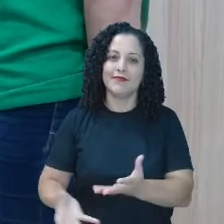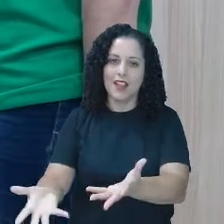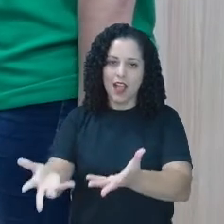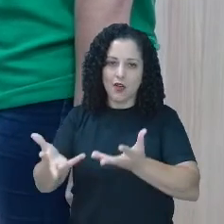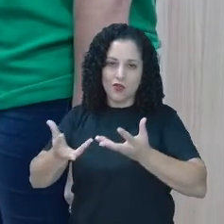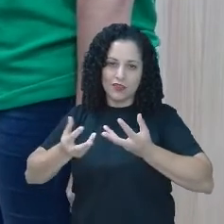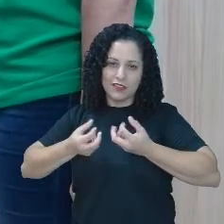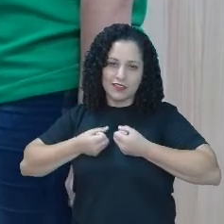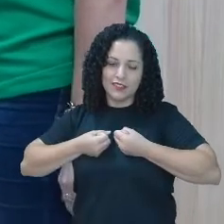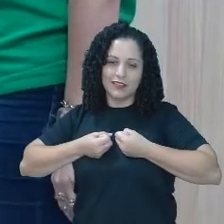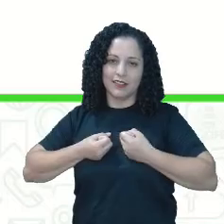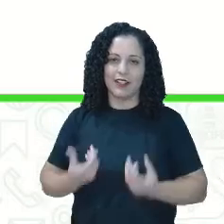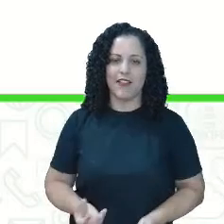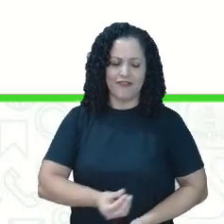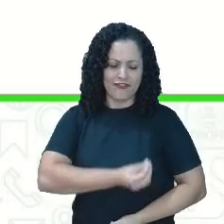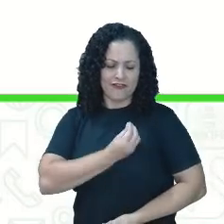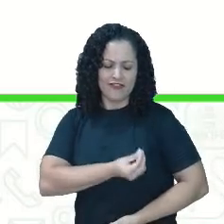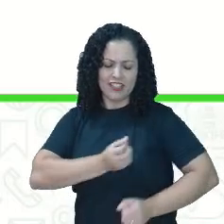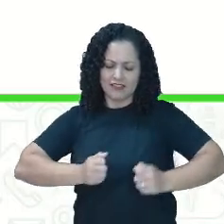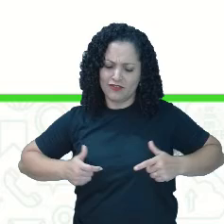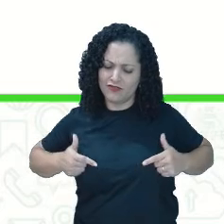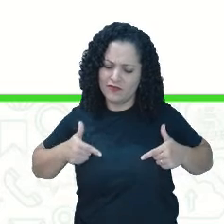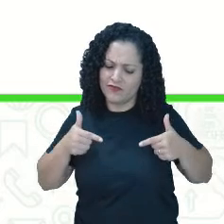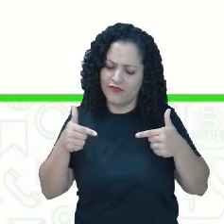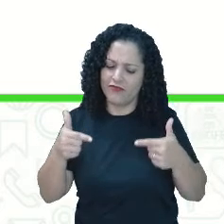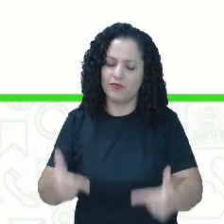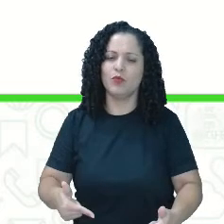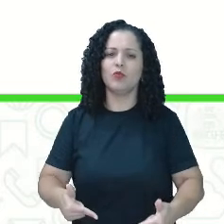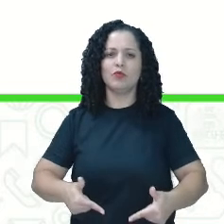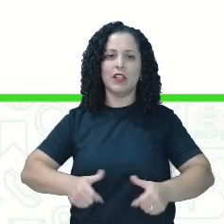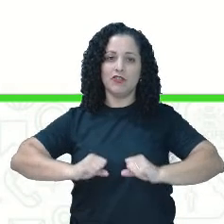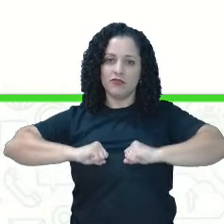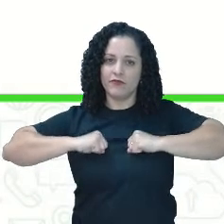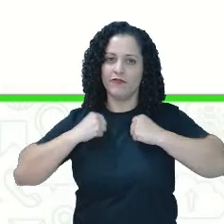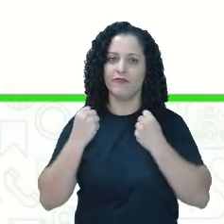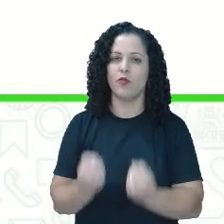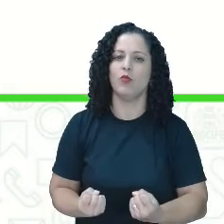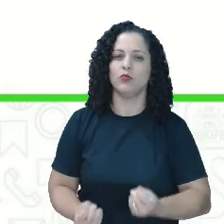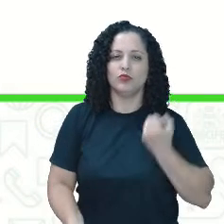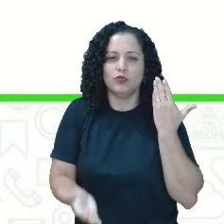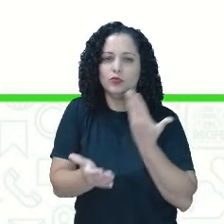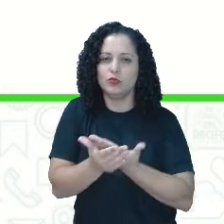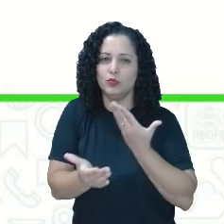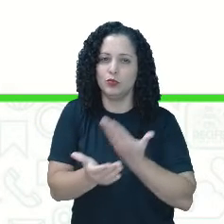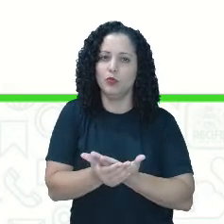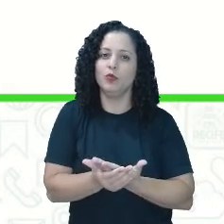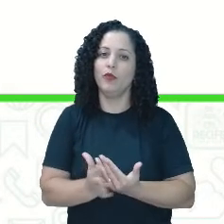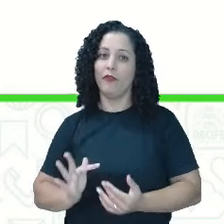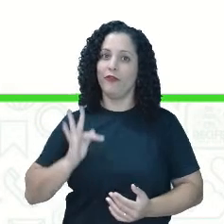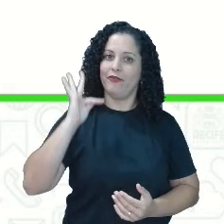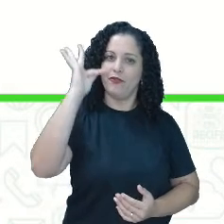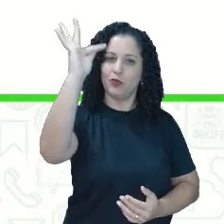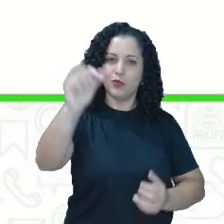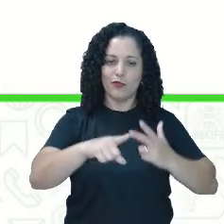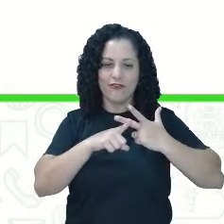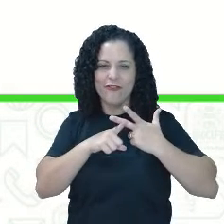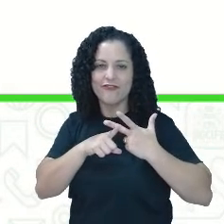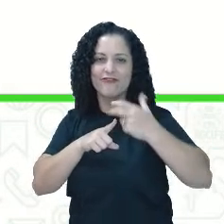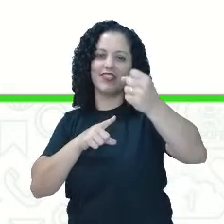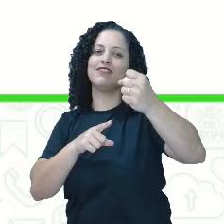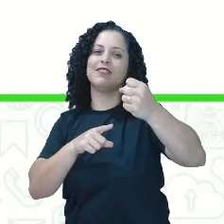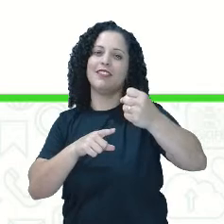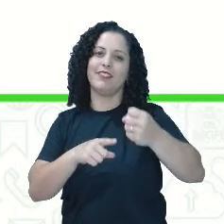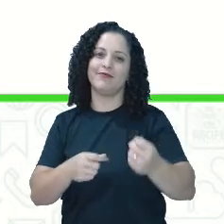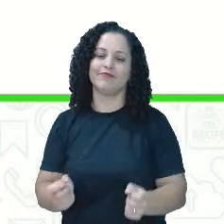Acolhida. As sementes de uma vida de estudos transformam-se em frutos do sucesso. É de